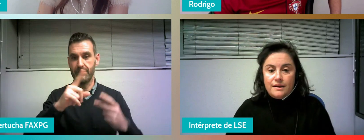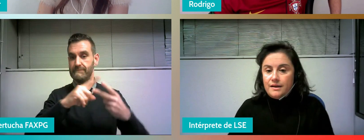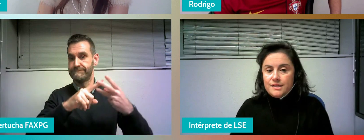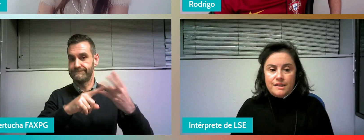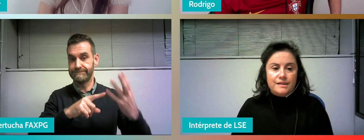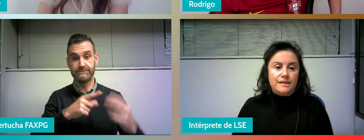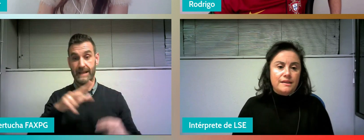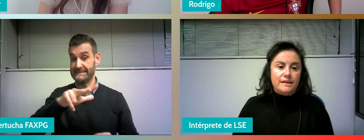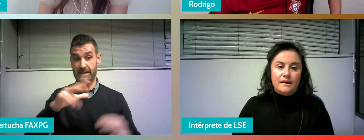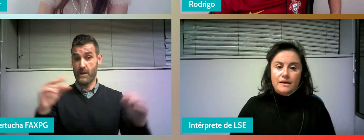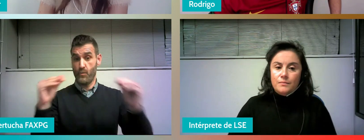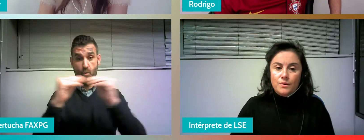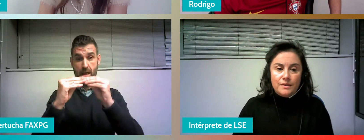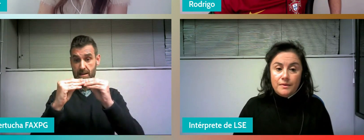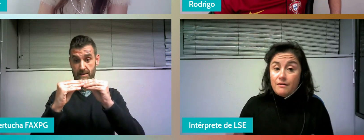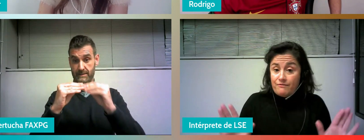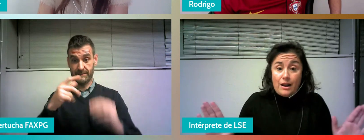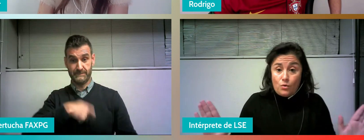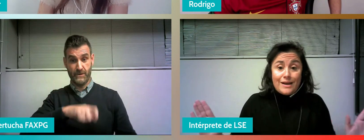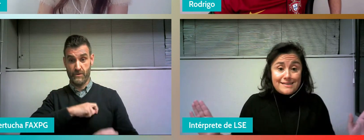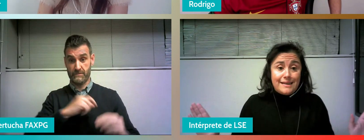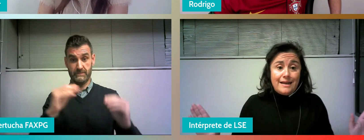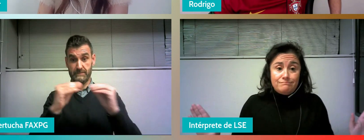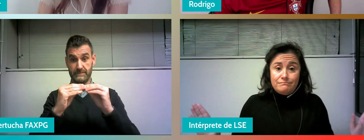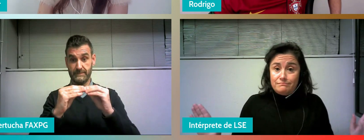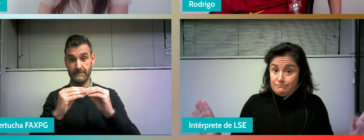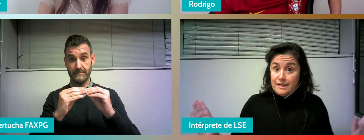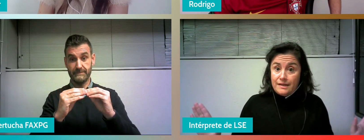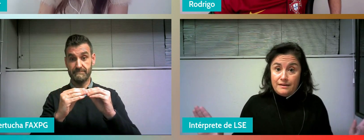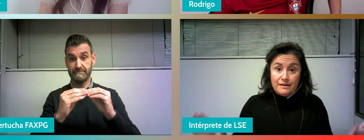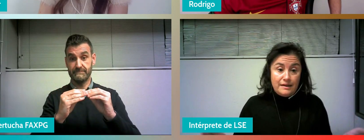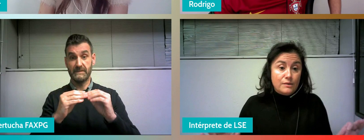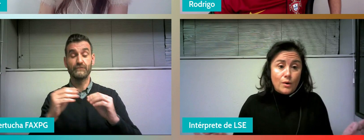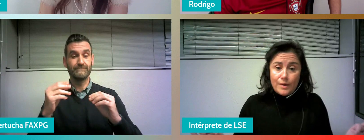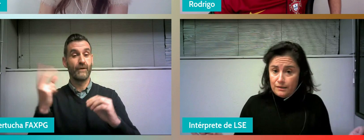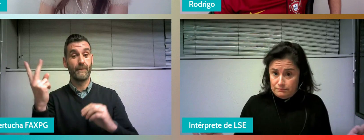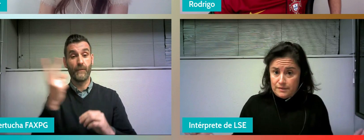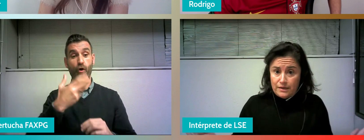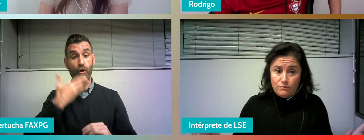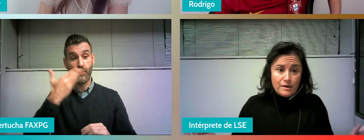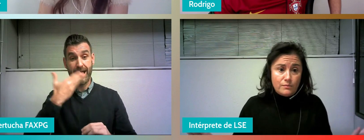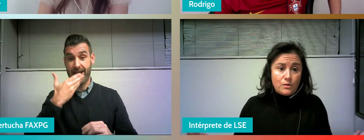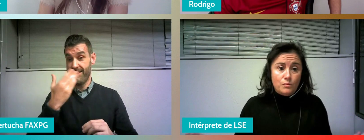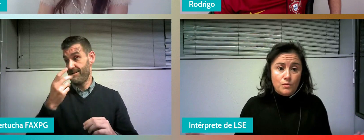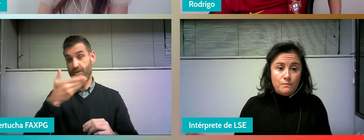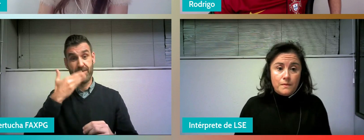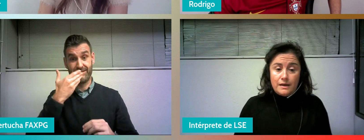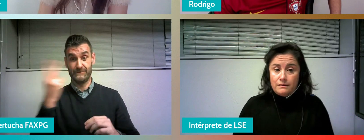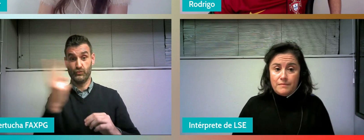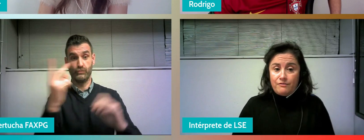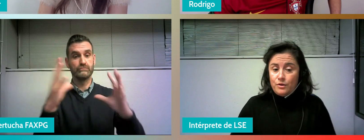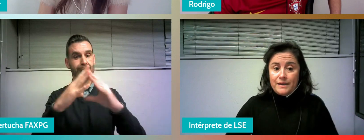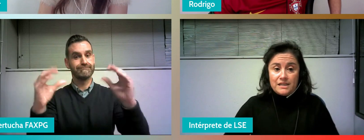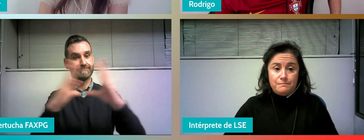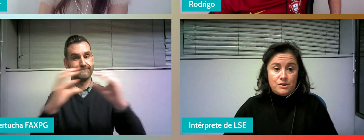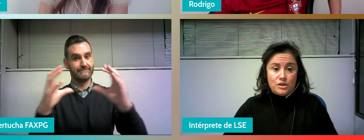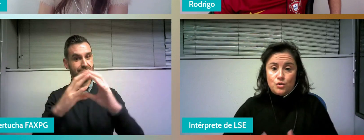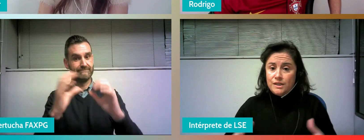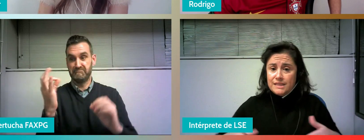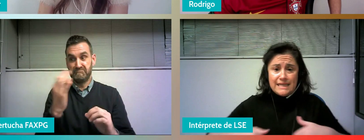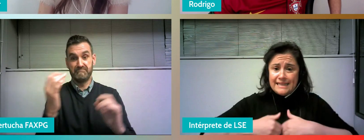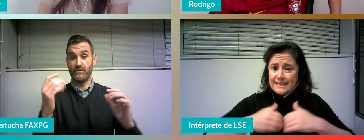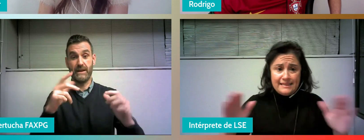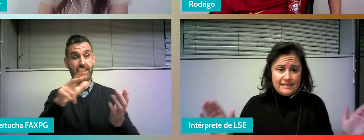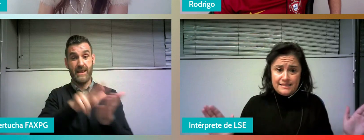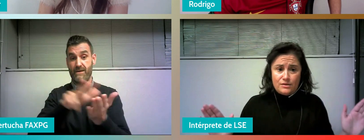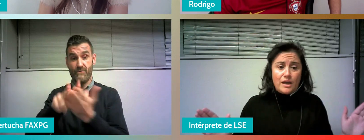como Argentina, Bolivia, falan o castelán, vale? A lingua oral é unha lingua común. Me refiro para as persoas